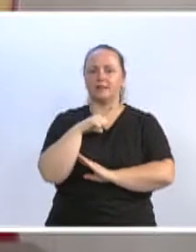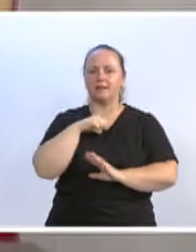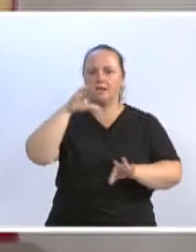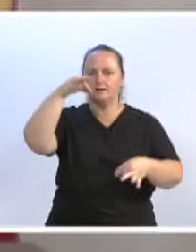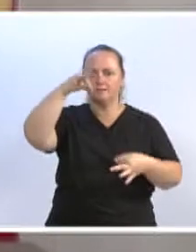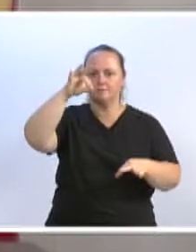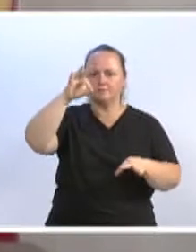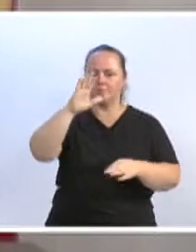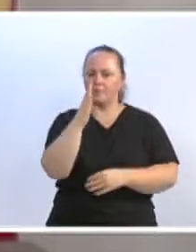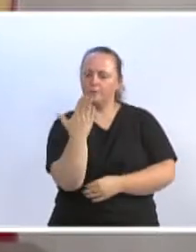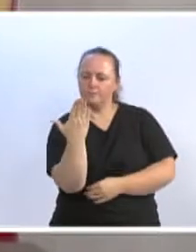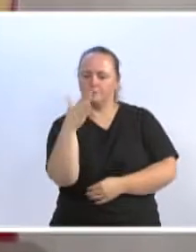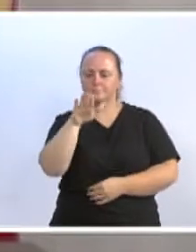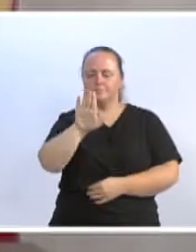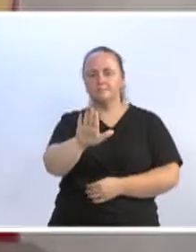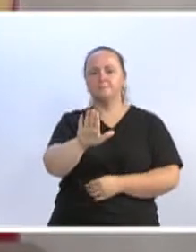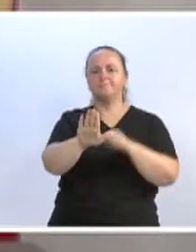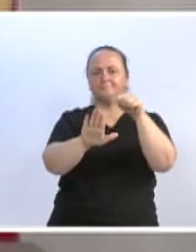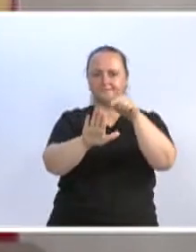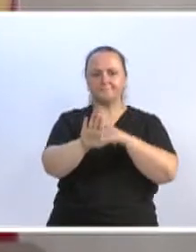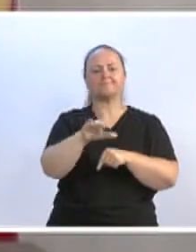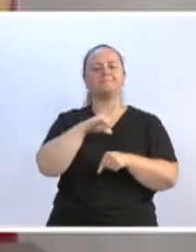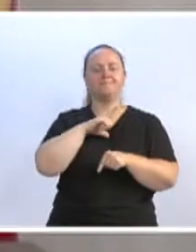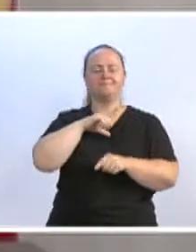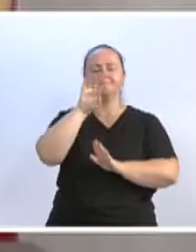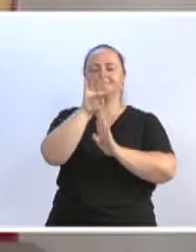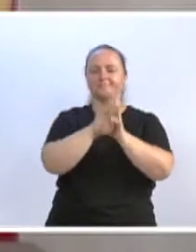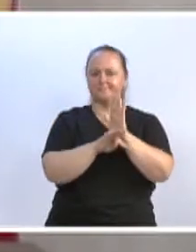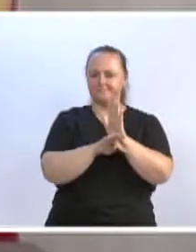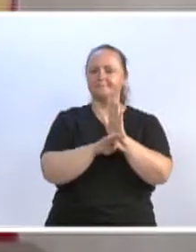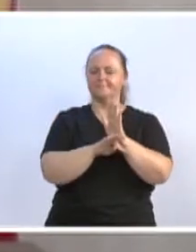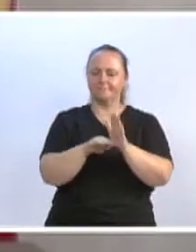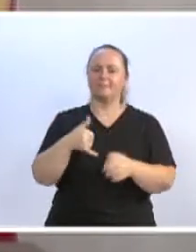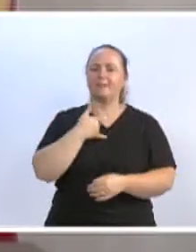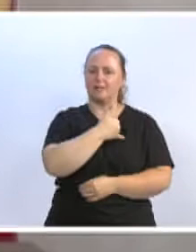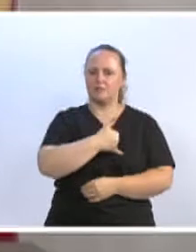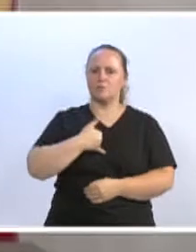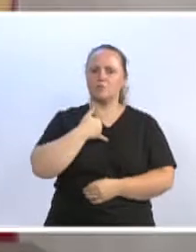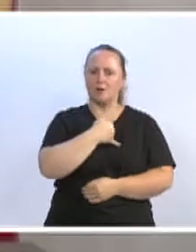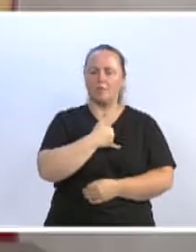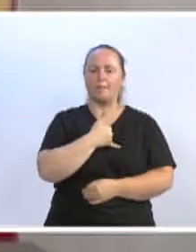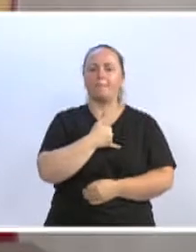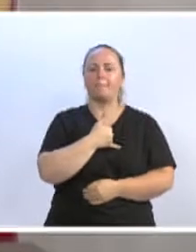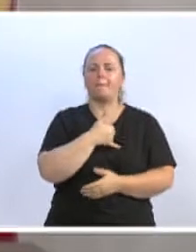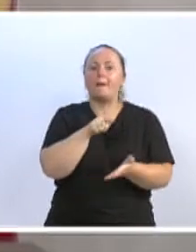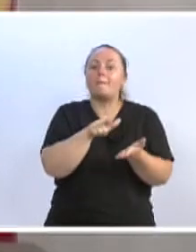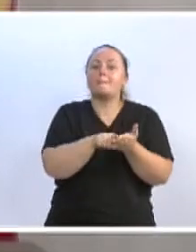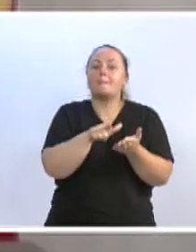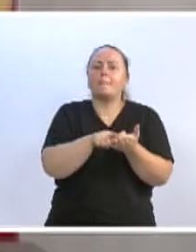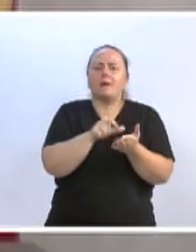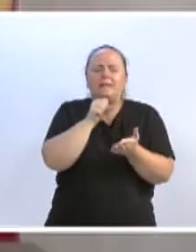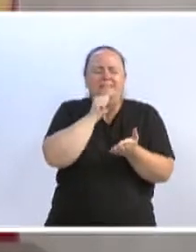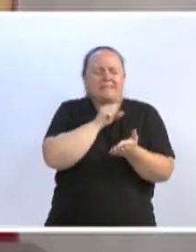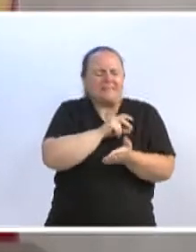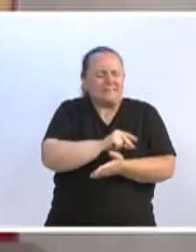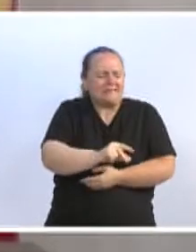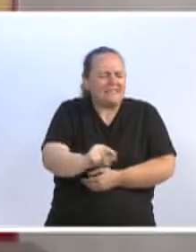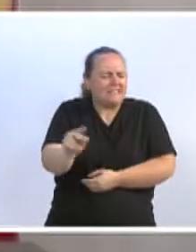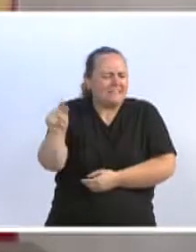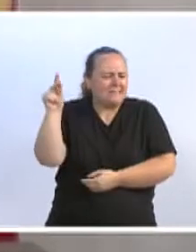Evangelho de João. Esse texto, esse manuscrito, esse papiro, chamado o